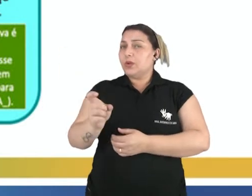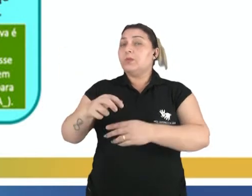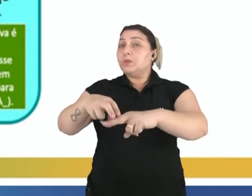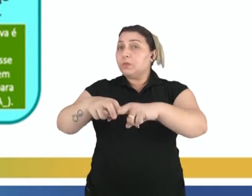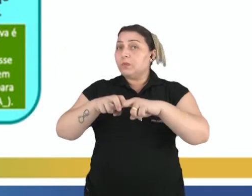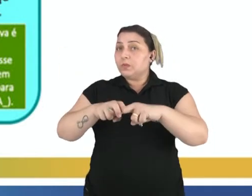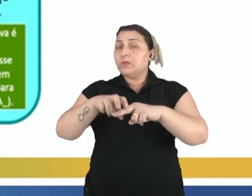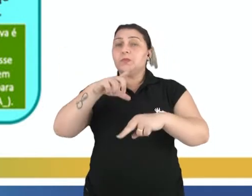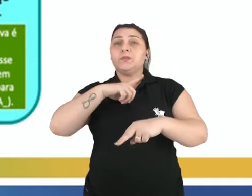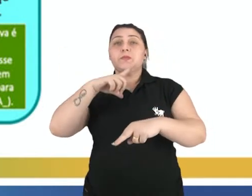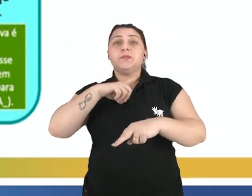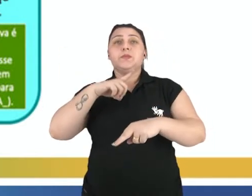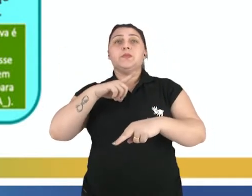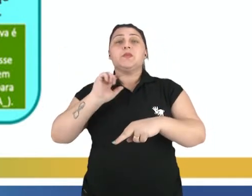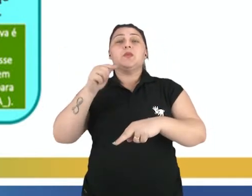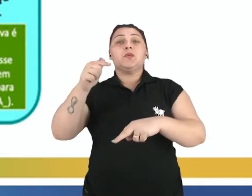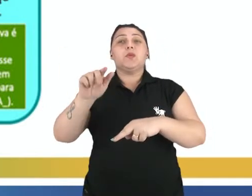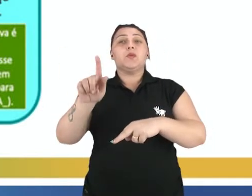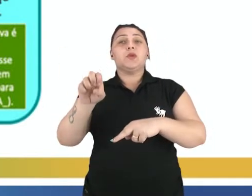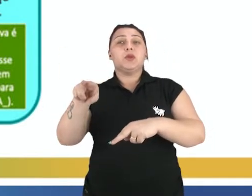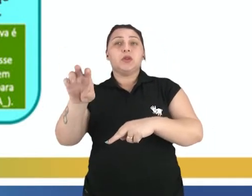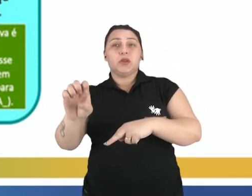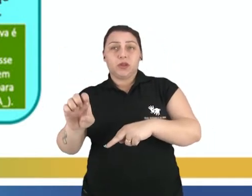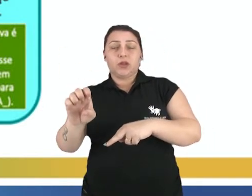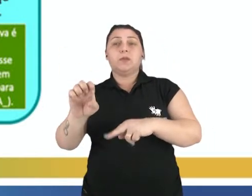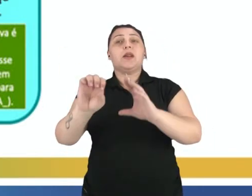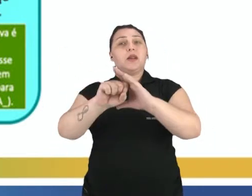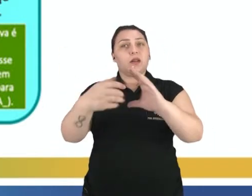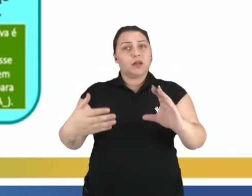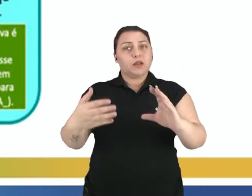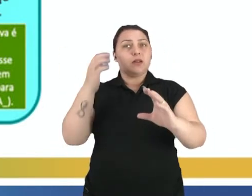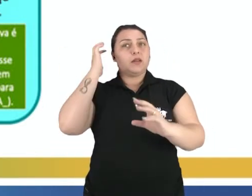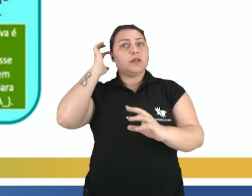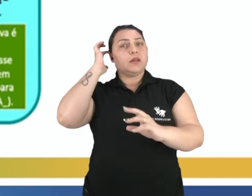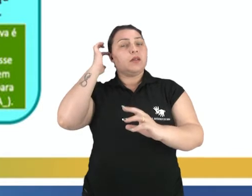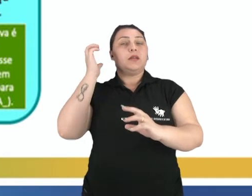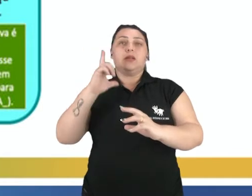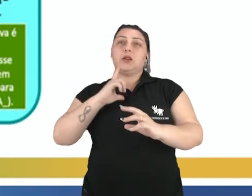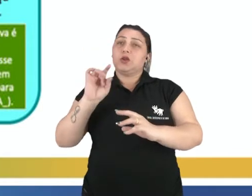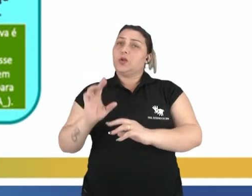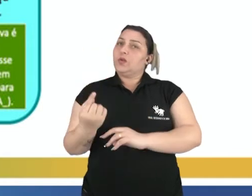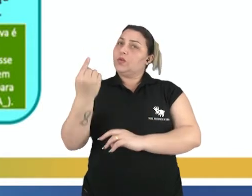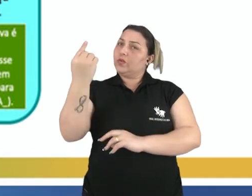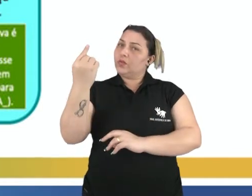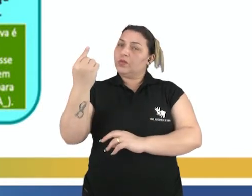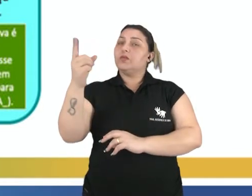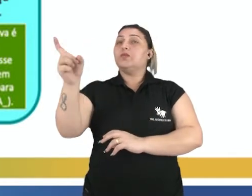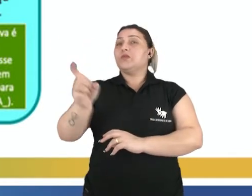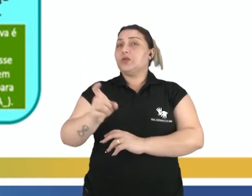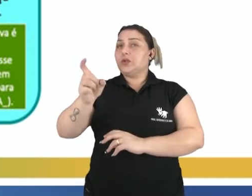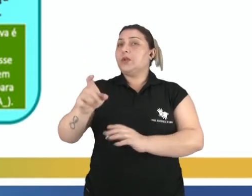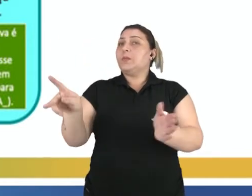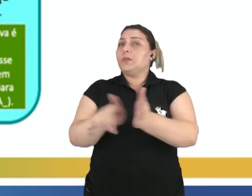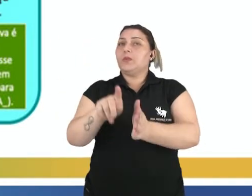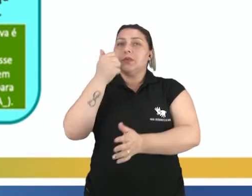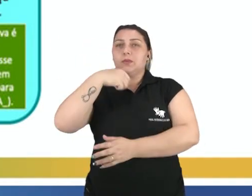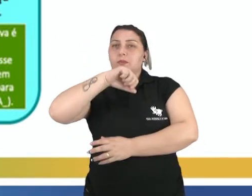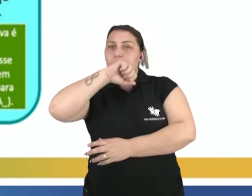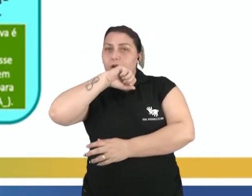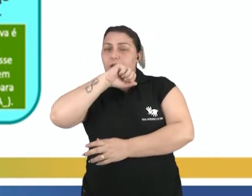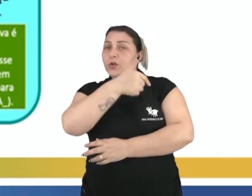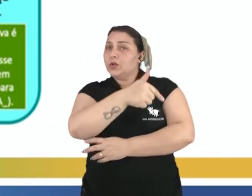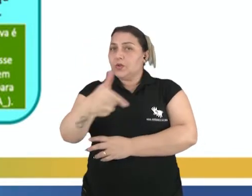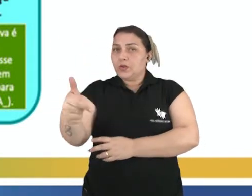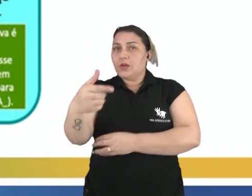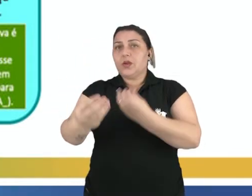isso eles têm nenhum outro gene para aquela característica. Então, como eles possuem apenas o cromossomo X, que é herdado lá da mãe, eles